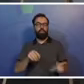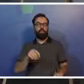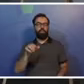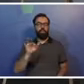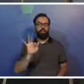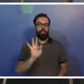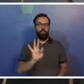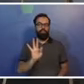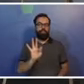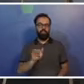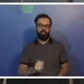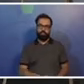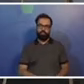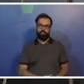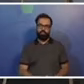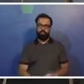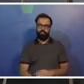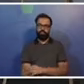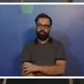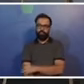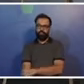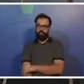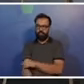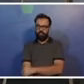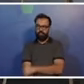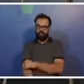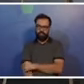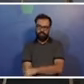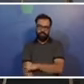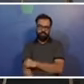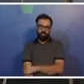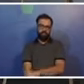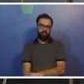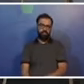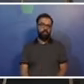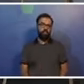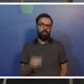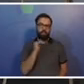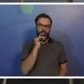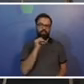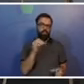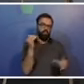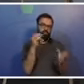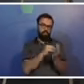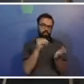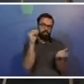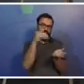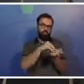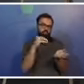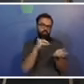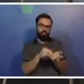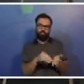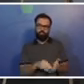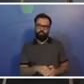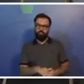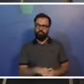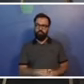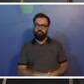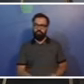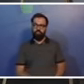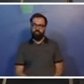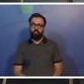Já vai lendo o problema e colocando na equação.